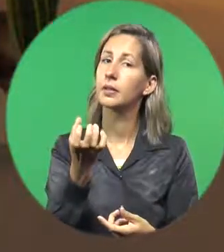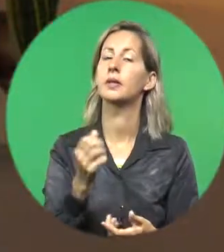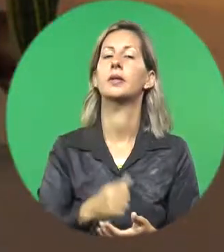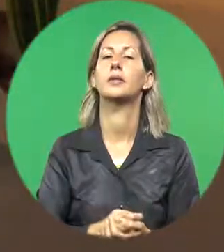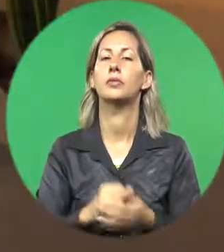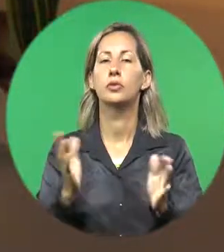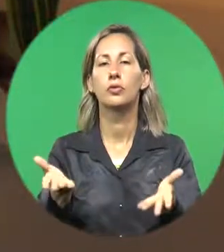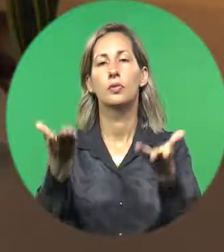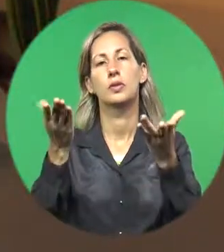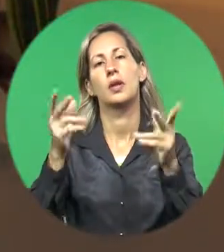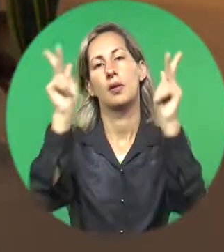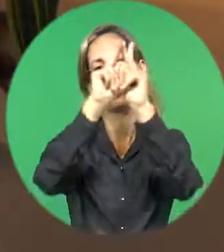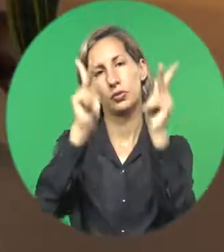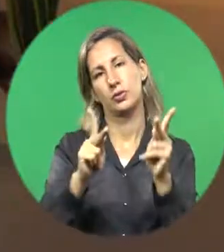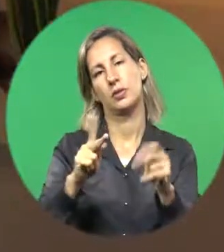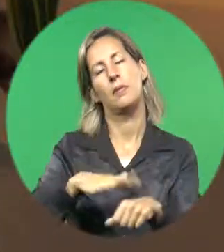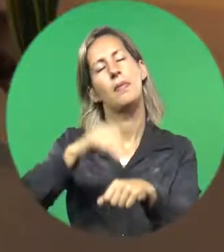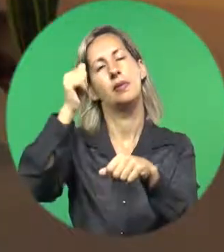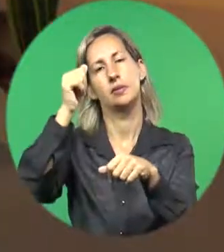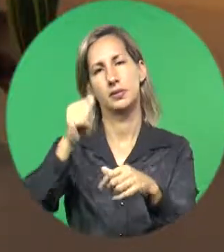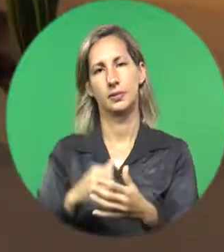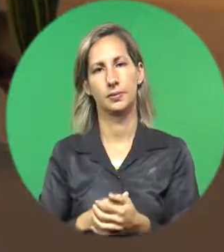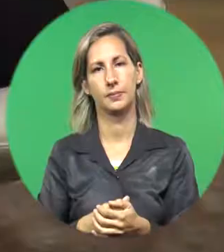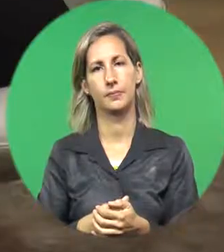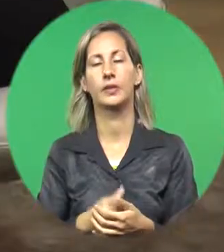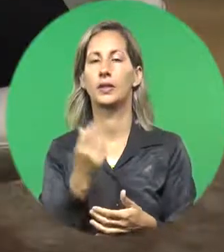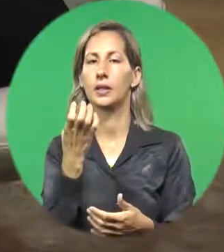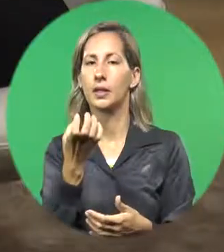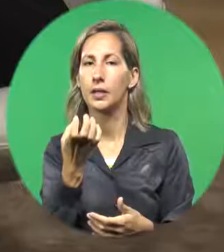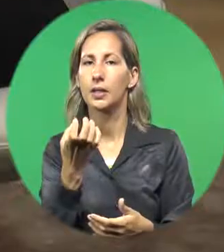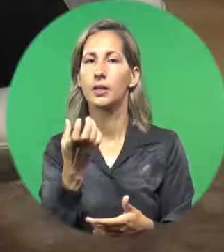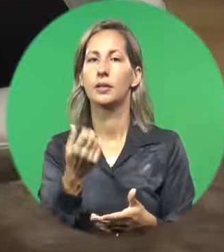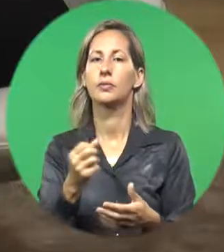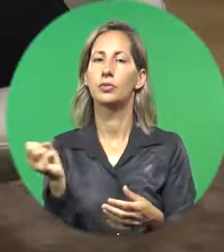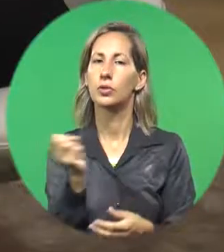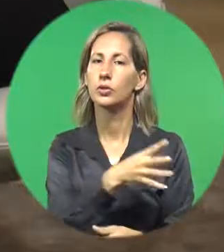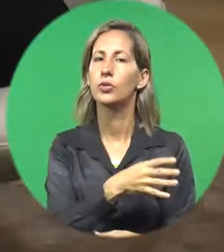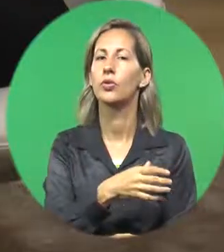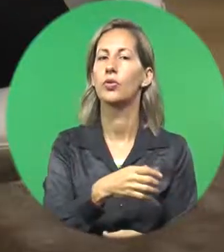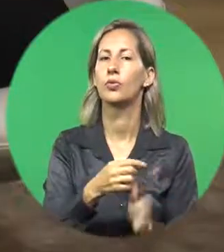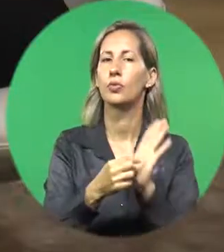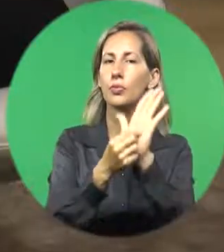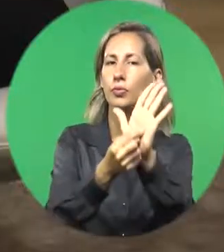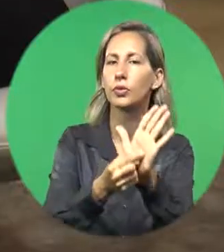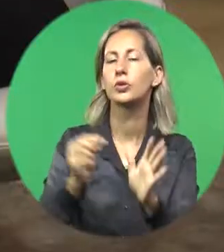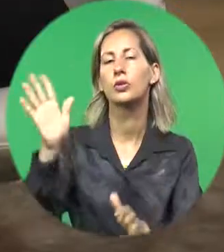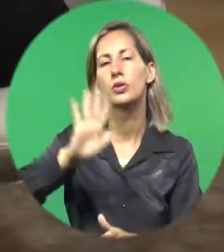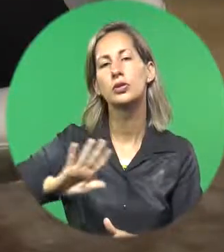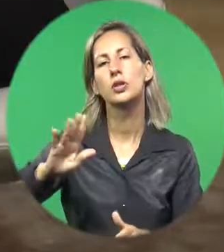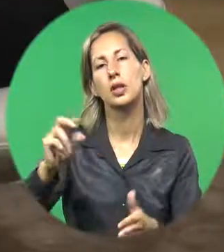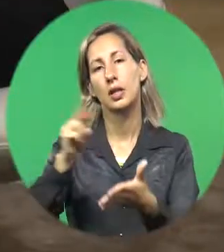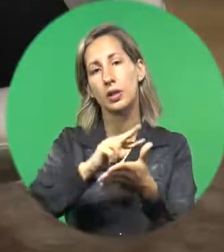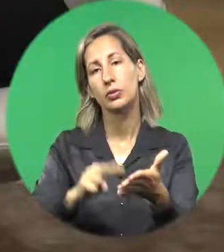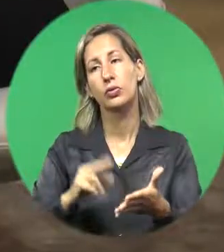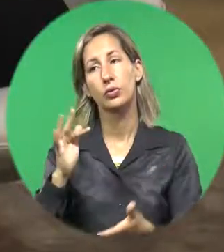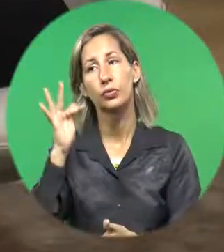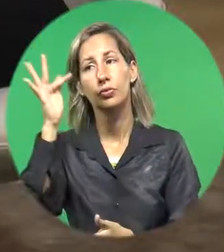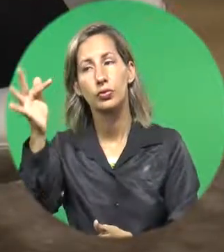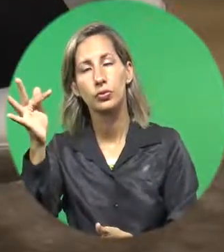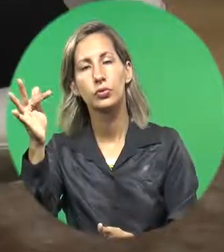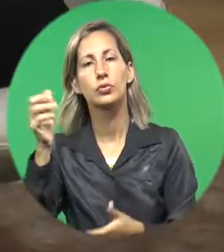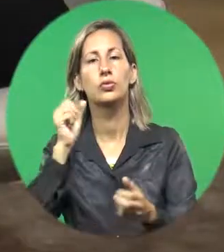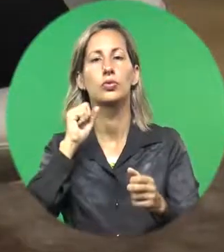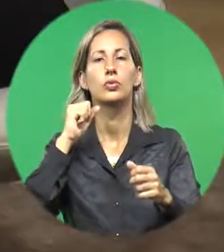pretendemos fomentar esse projeto ainda mais. Nós pretendemos dar uma nova cara ao projeto Eleitor do Futuro, para